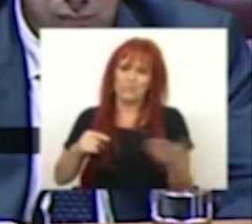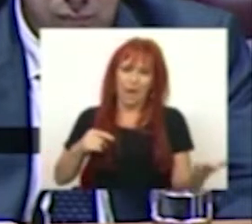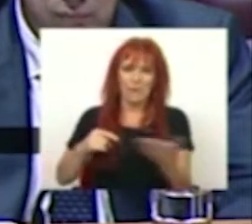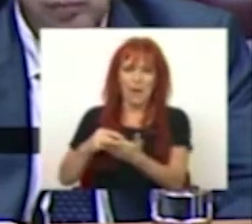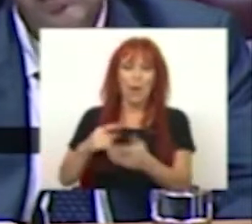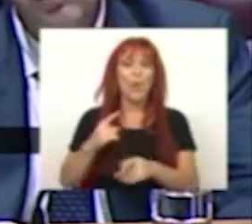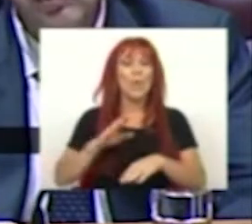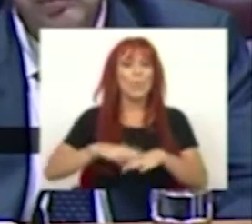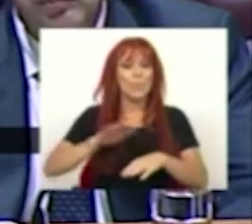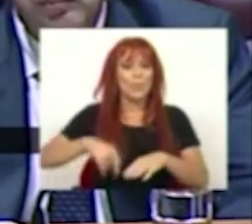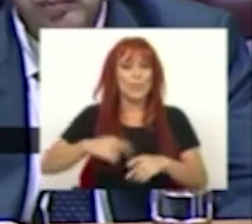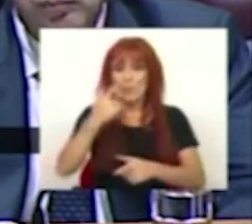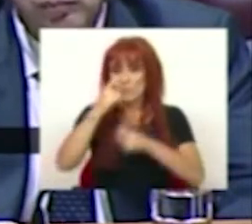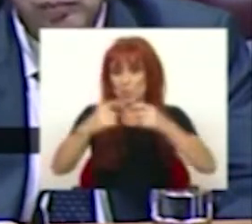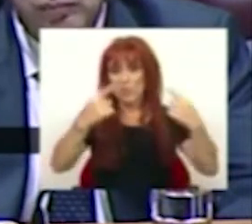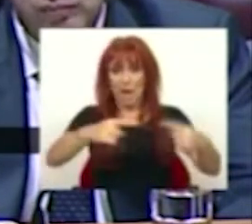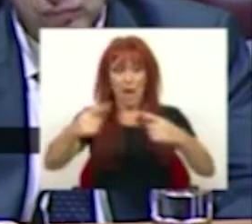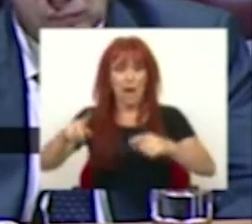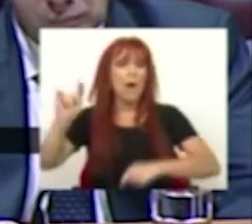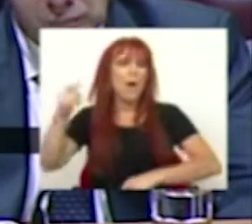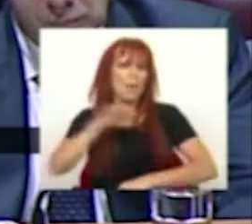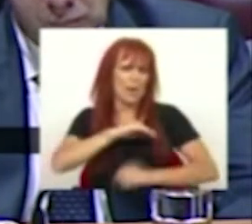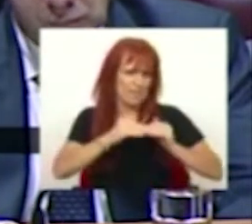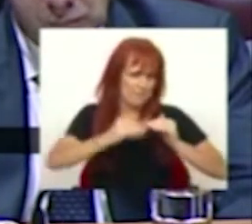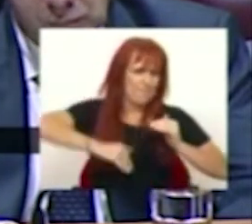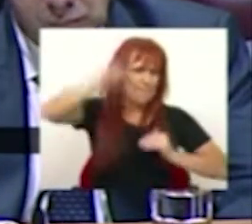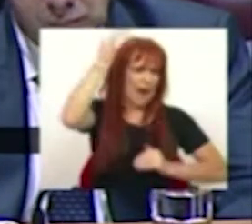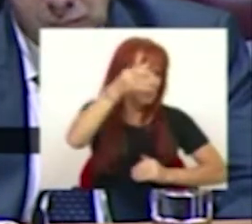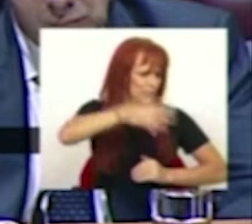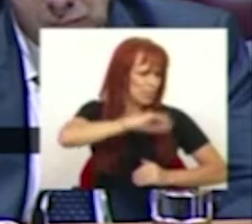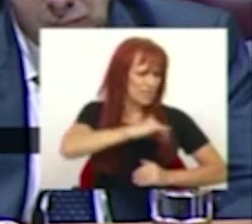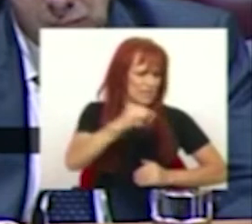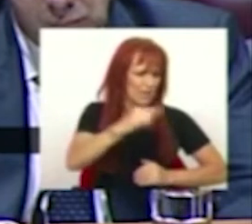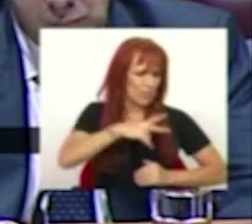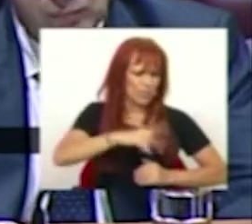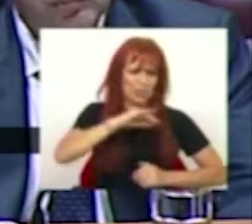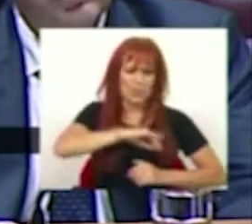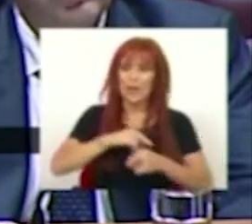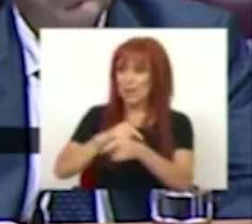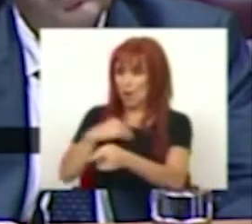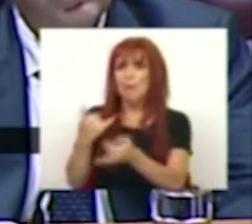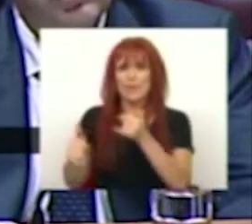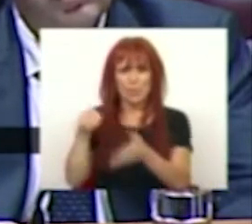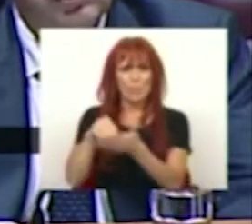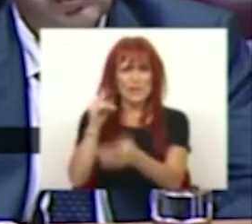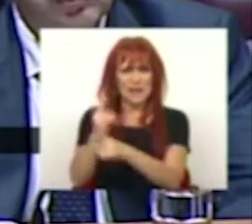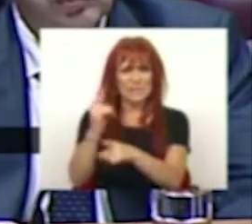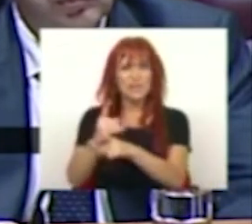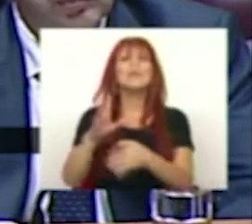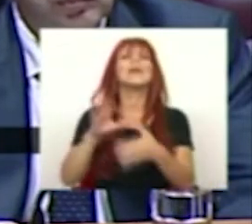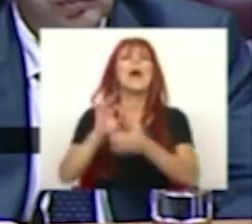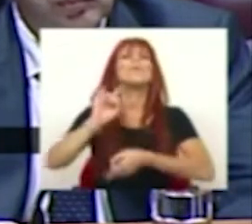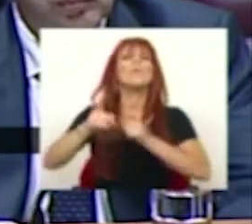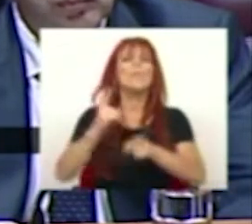A razão pela qual há pessoas que, mesmo ganhando mais que o salário mínimo nacional, se encontram em risco de pobreza, tem a